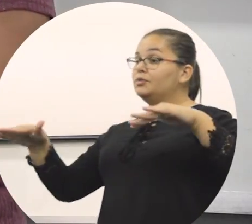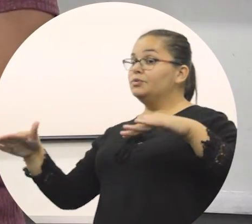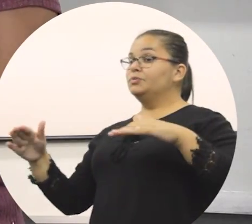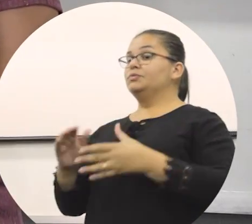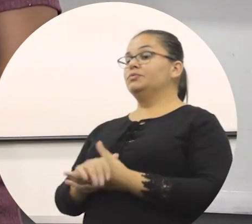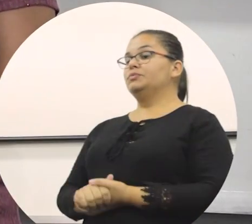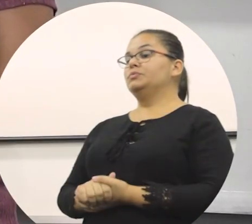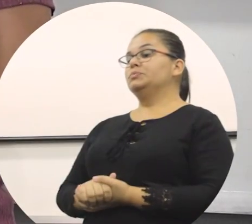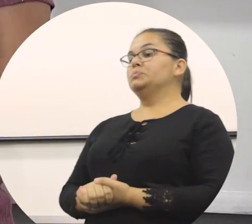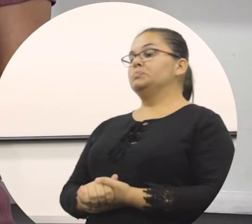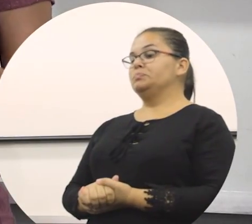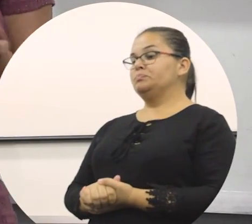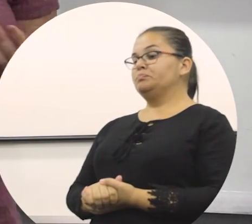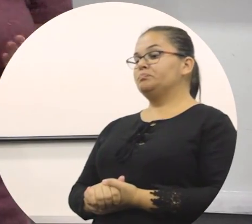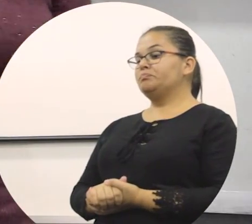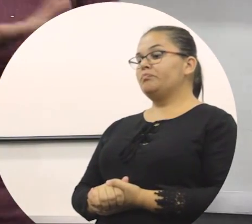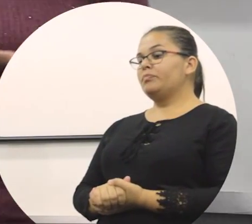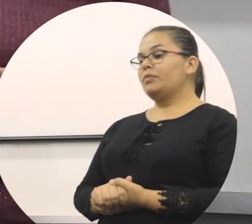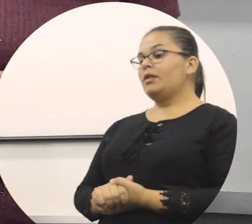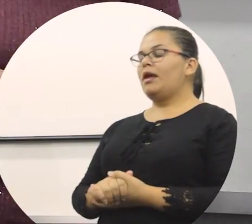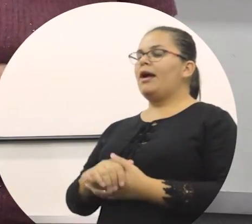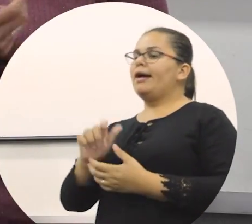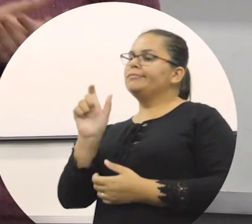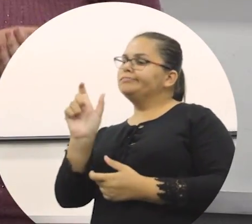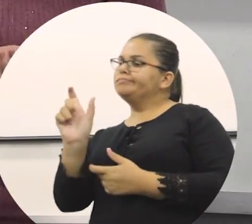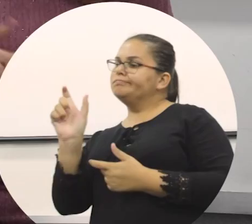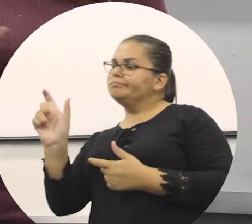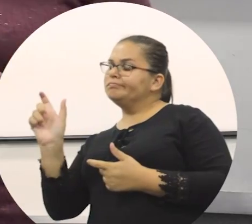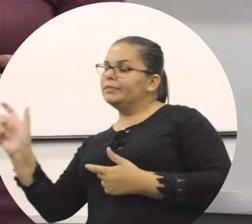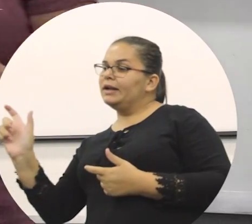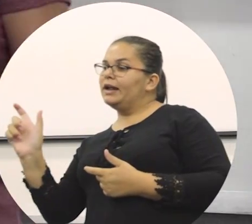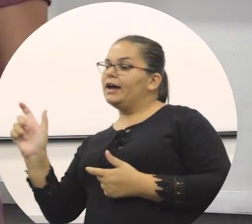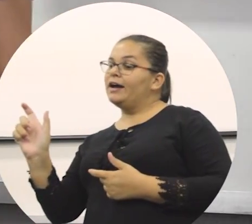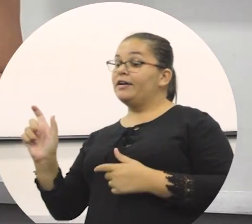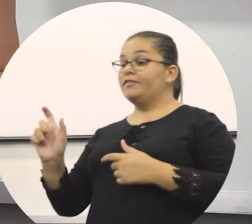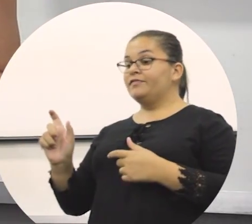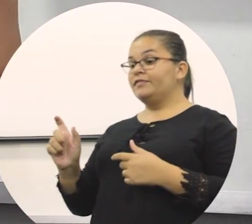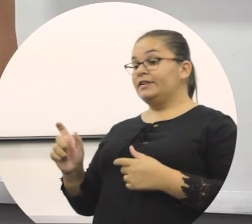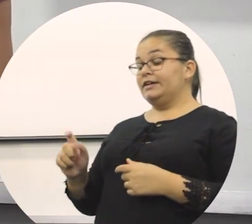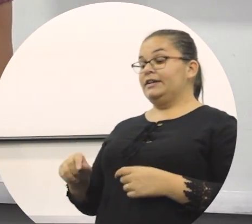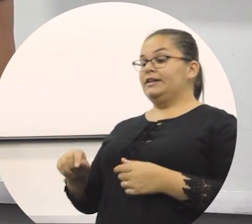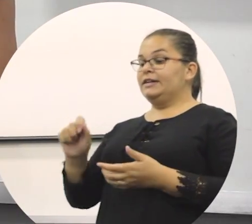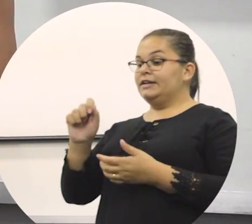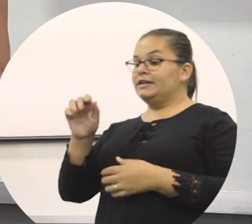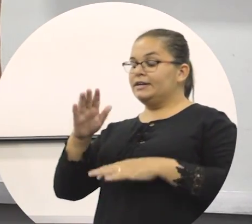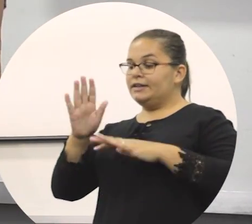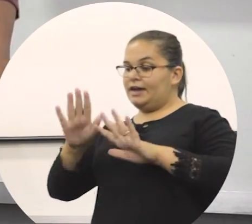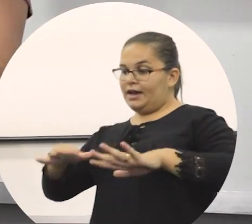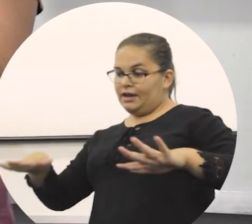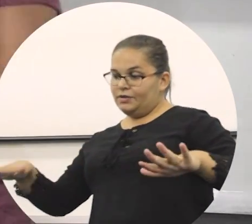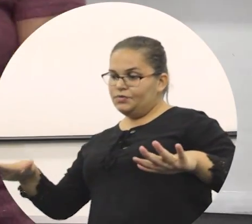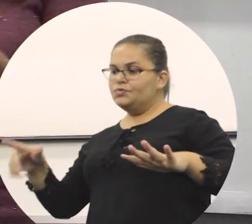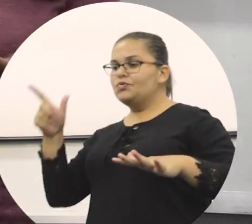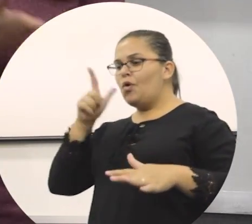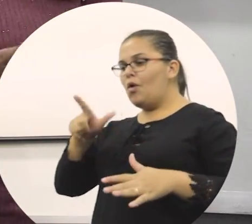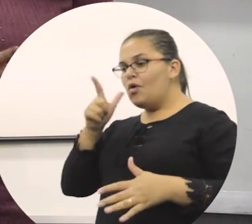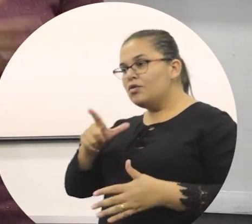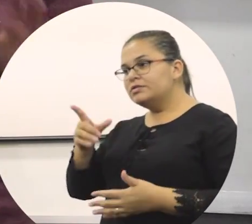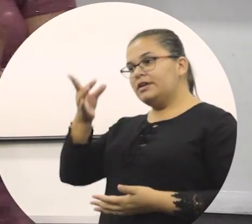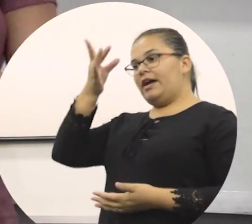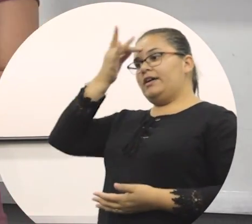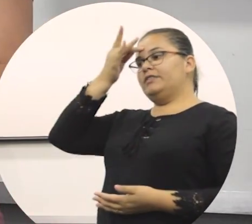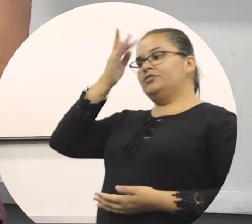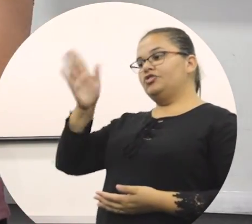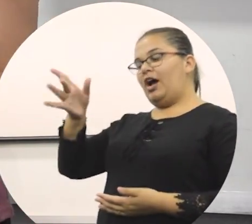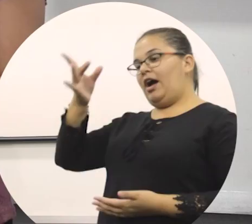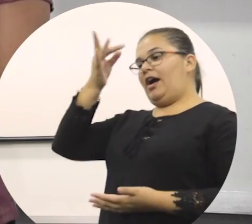desse processo? Quais são as palavras que essa criança ela já consegue grafar nesse, pensando em língua